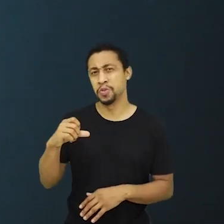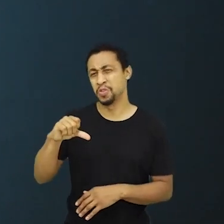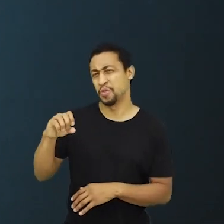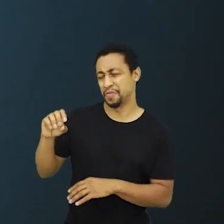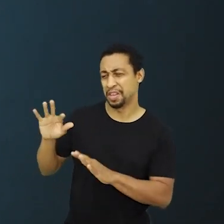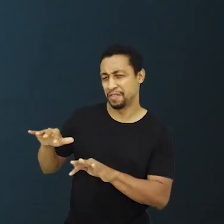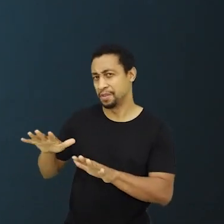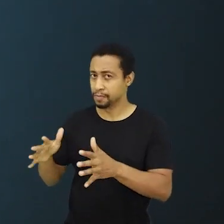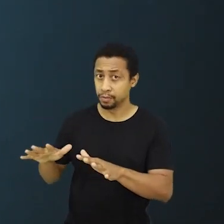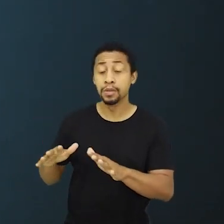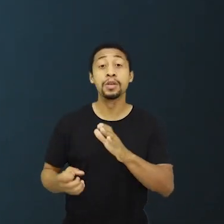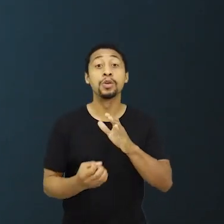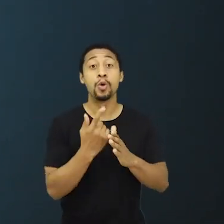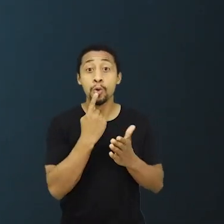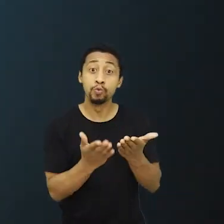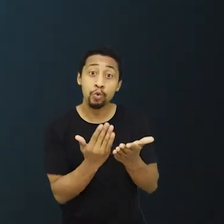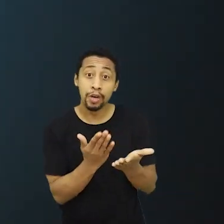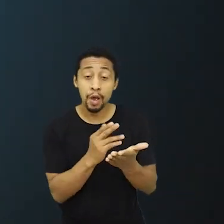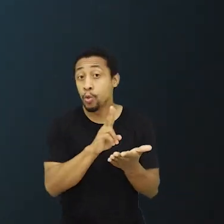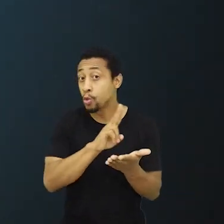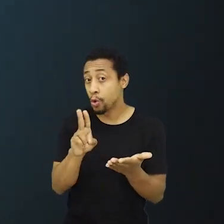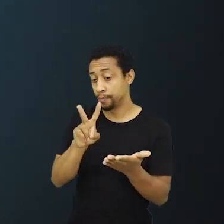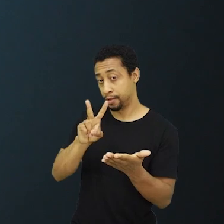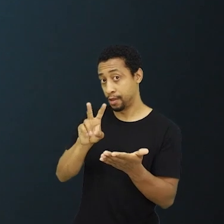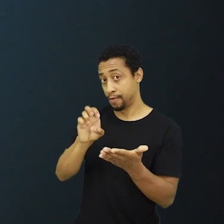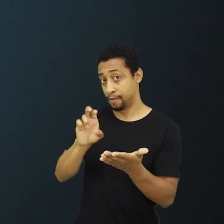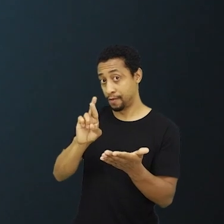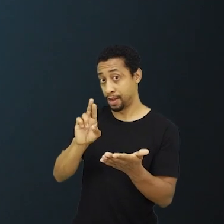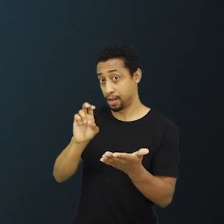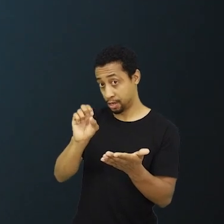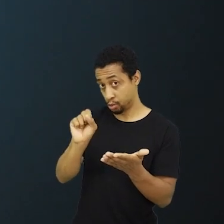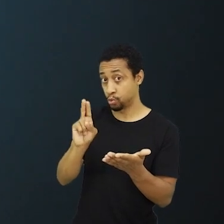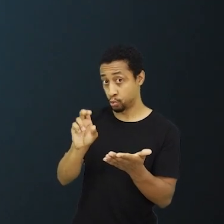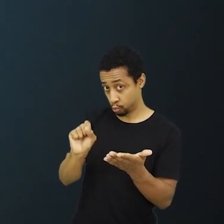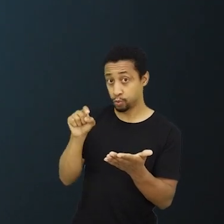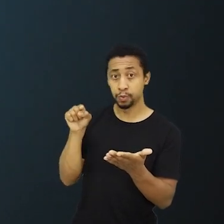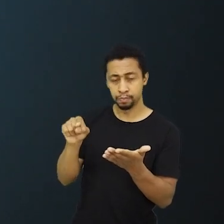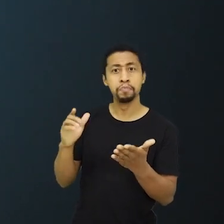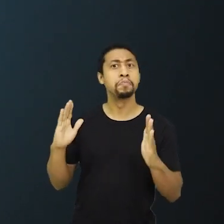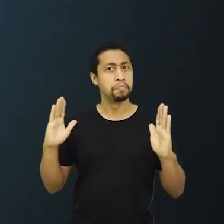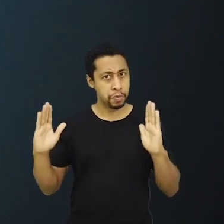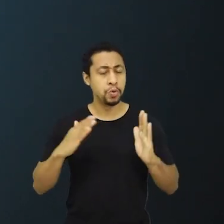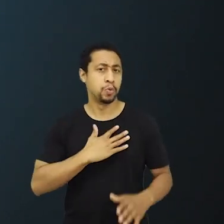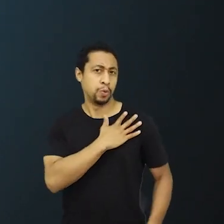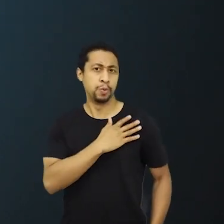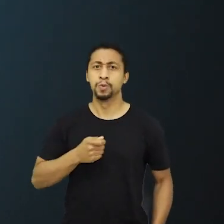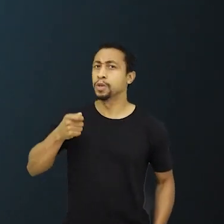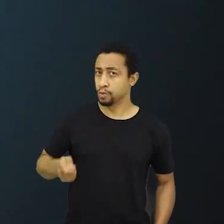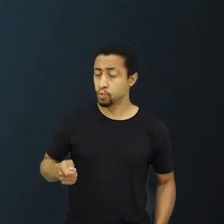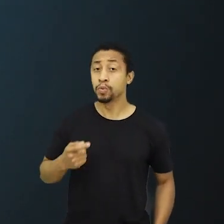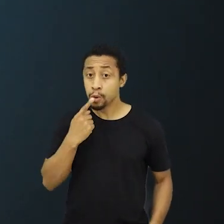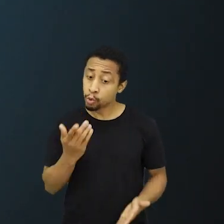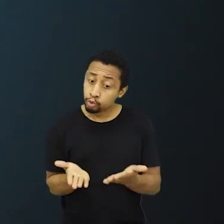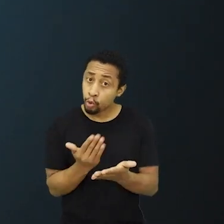e que criou um jornal chamado Versus, durante a ditadura, que foi da imprensa de resistência, da imprensa alternativa, um jornal